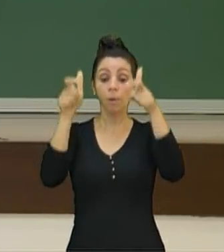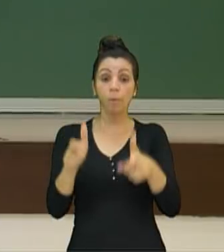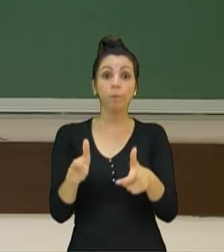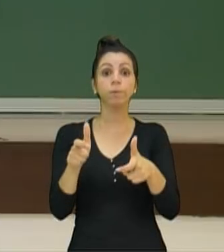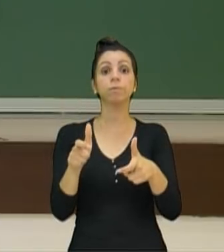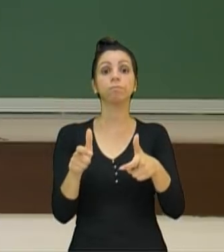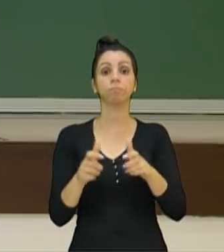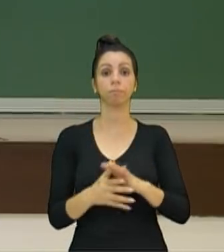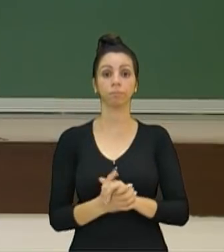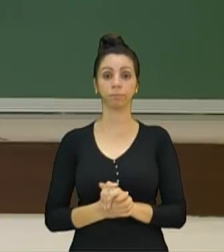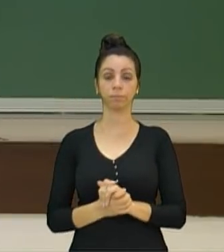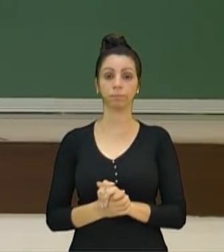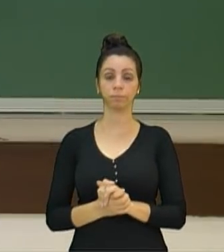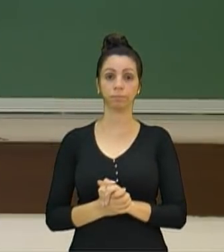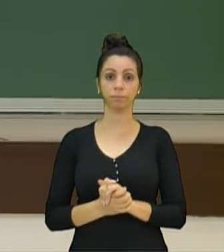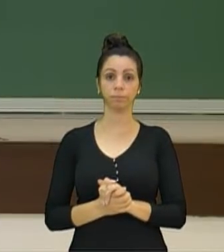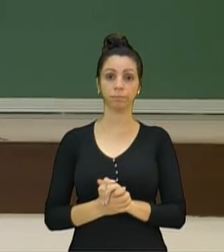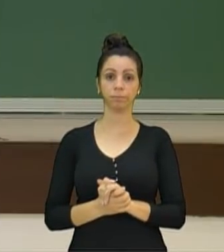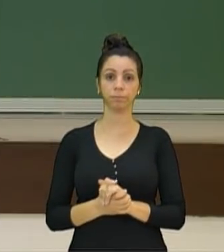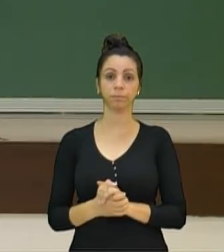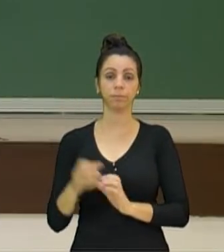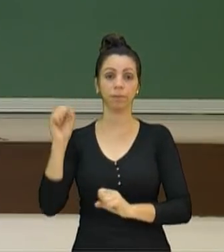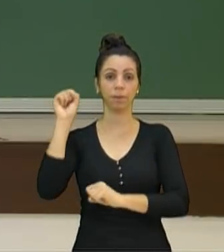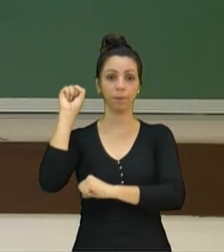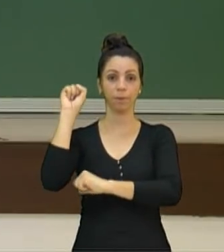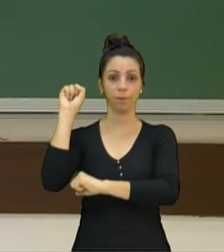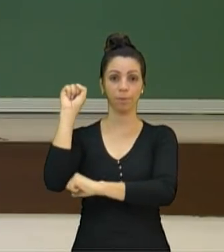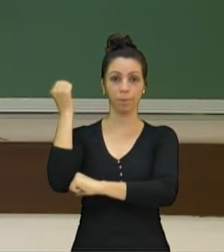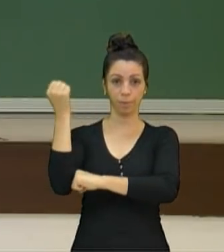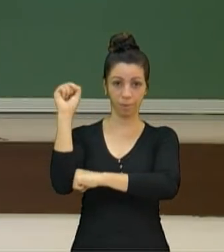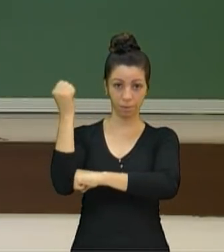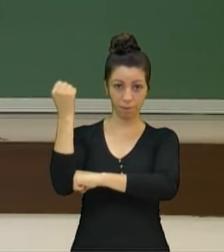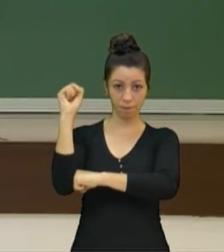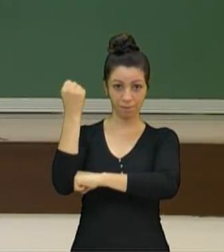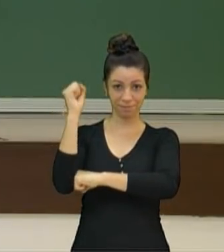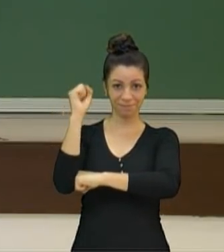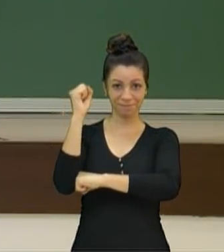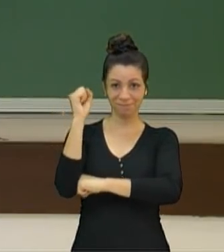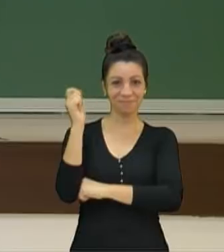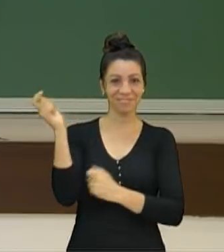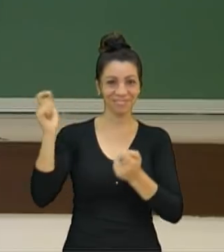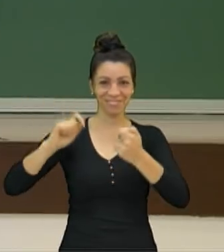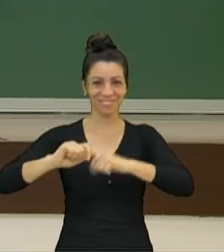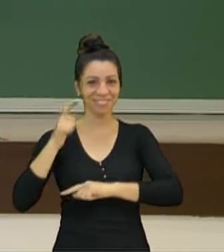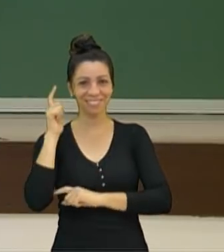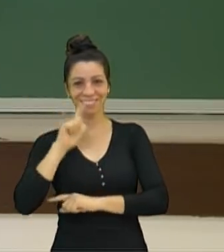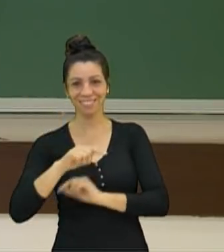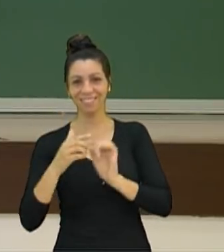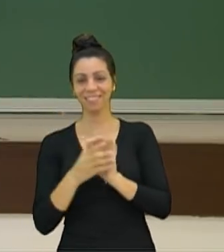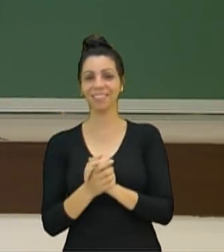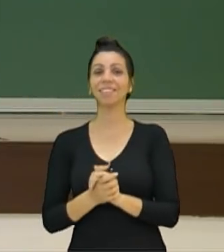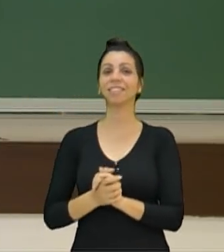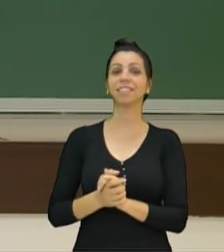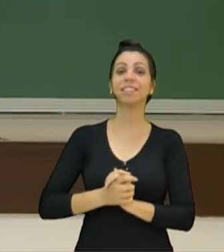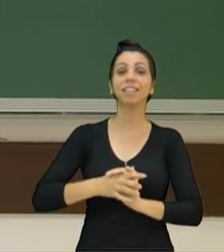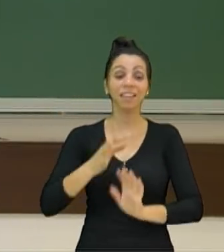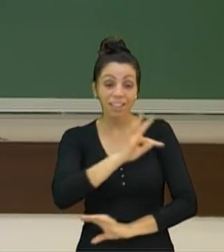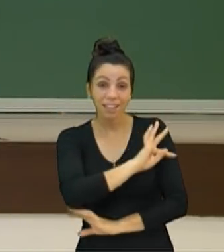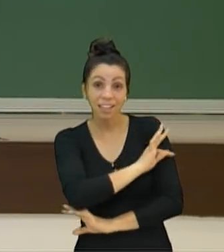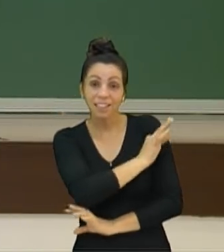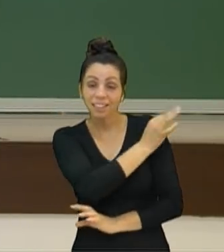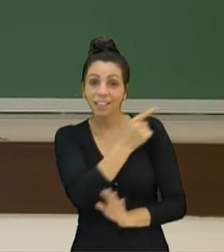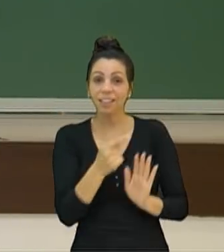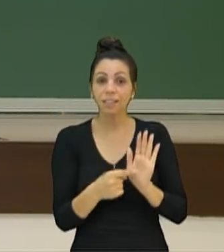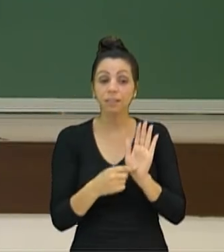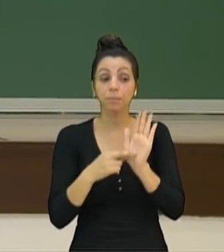está. Coordenação motora, senão ele não vai conseguir ter a técnica,